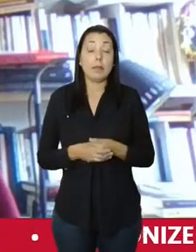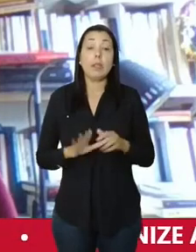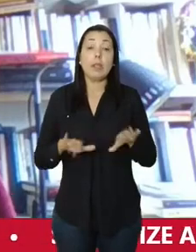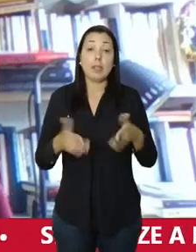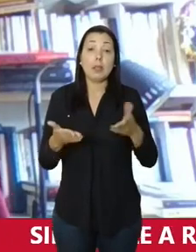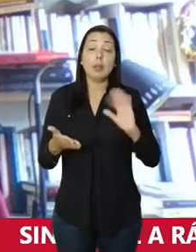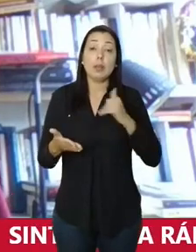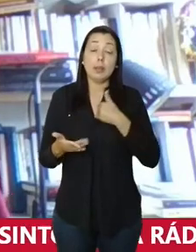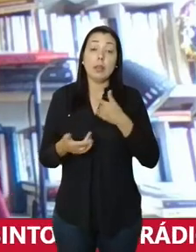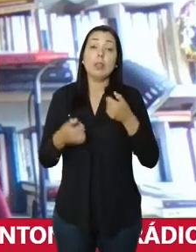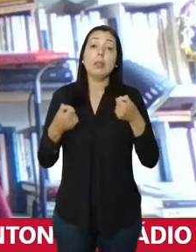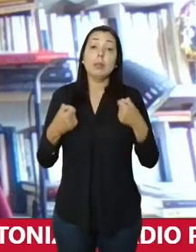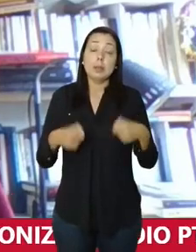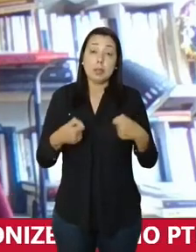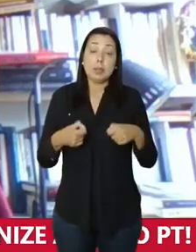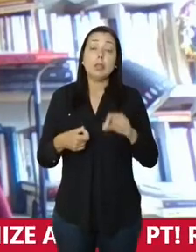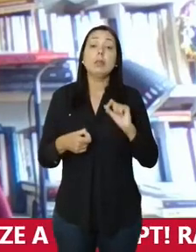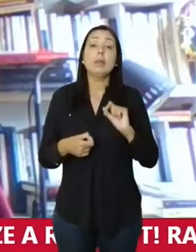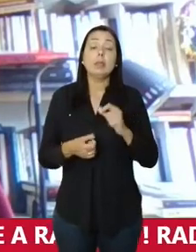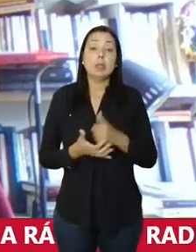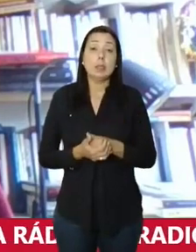Então, nós precisamos